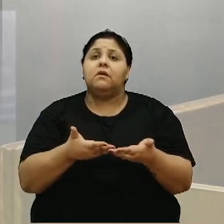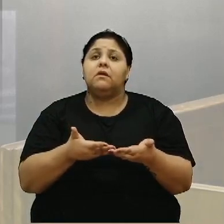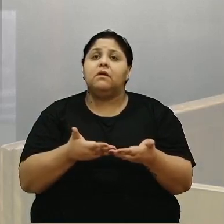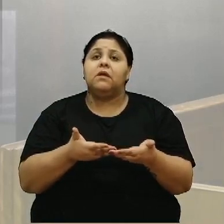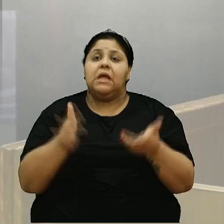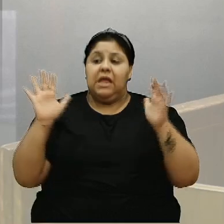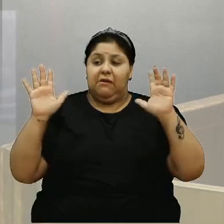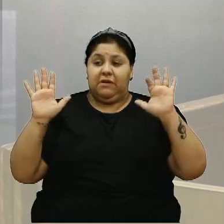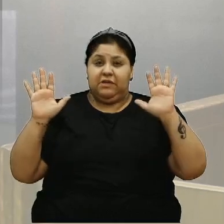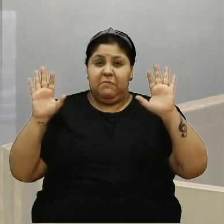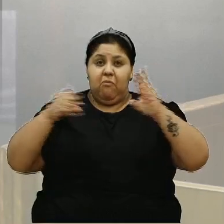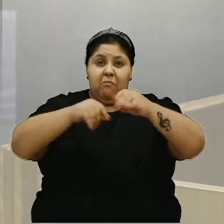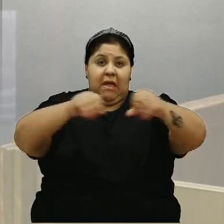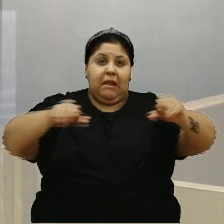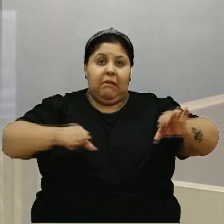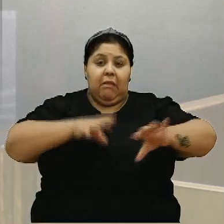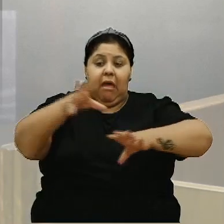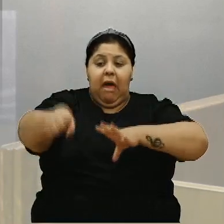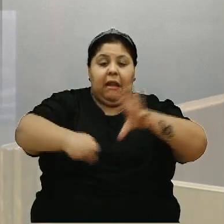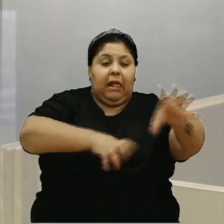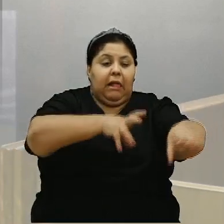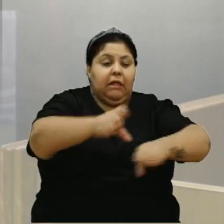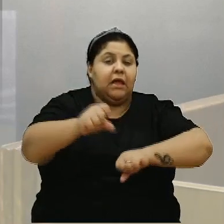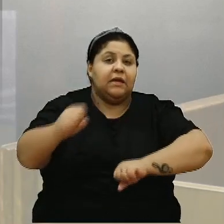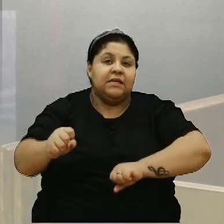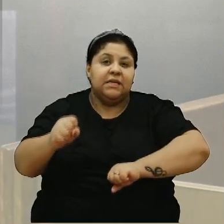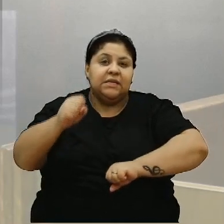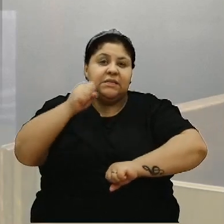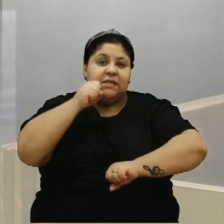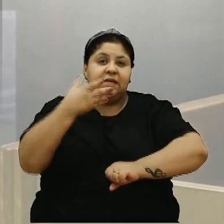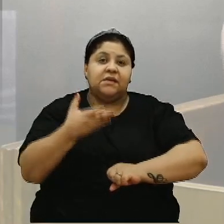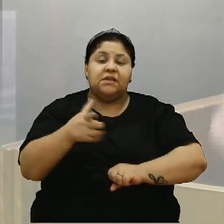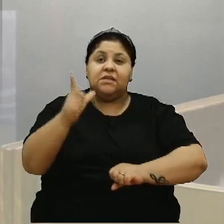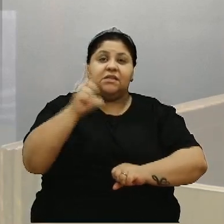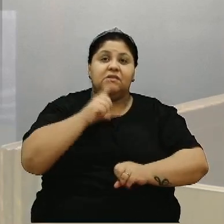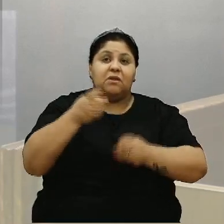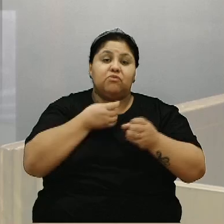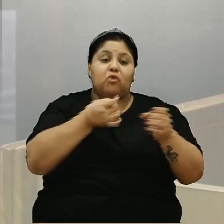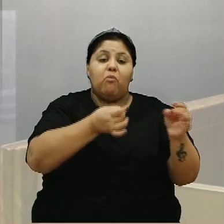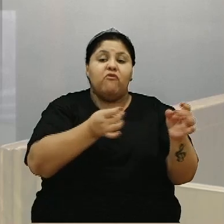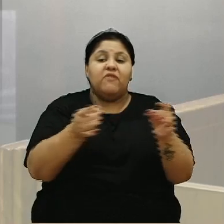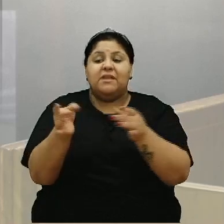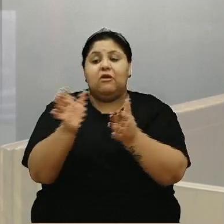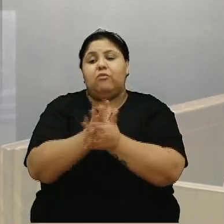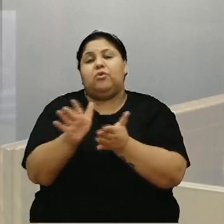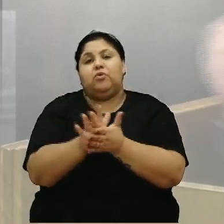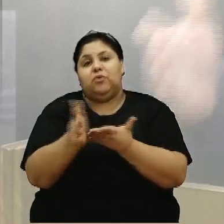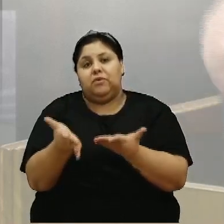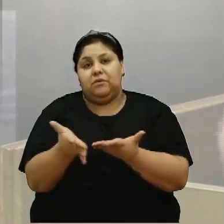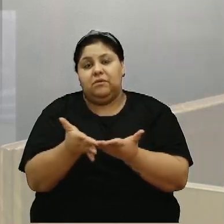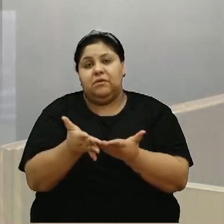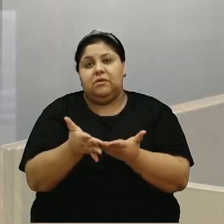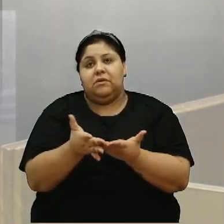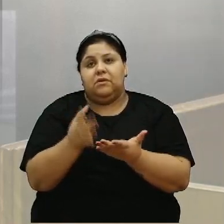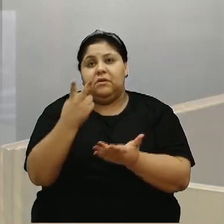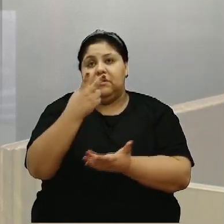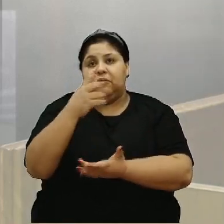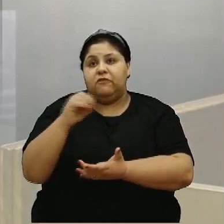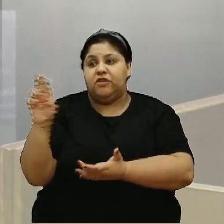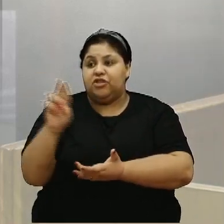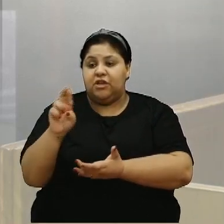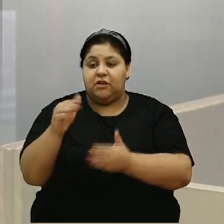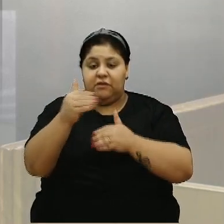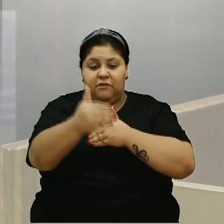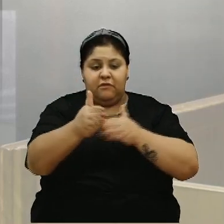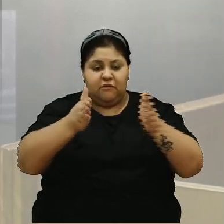tudo embaradas, arrancando a cenoura à mão, e dizendo para mim, nós não temos como vender o nosso produto. Querem dar R$20 a caixa e